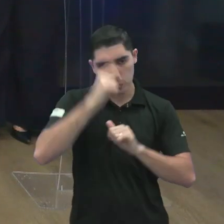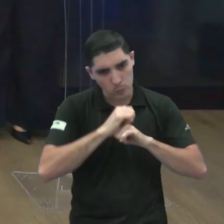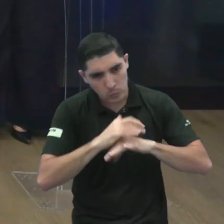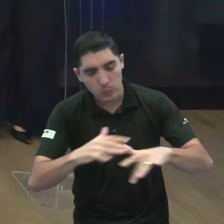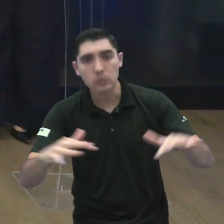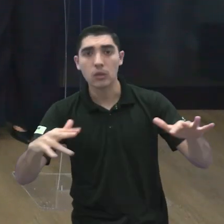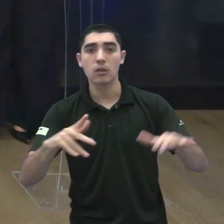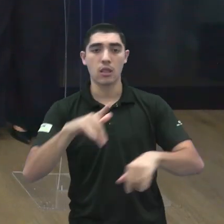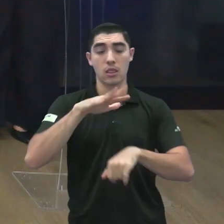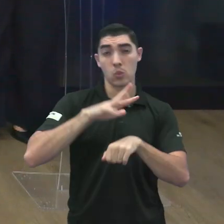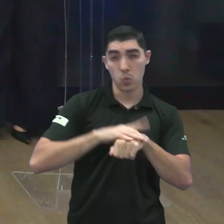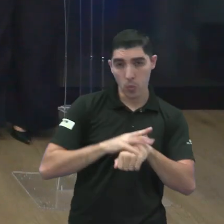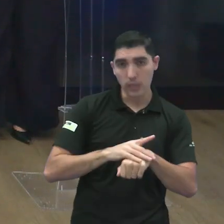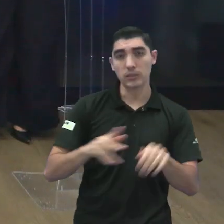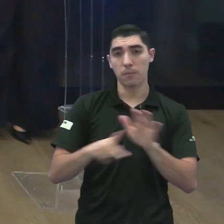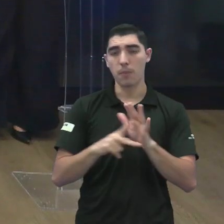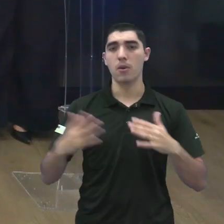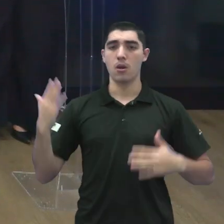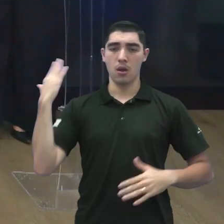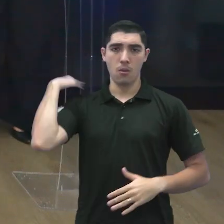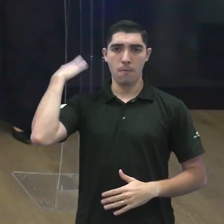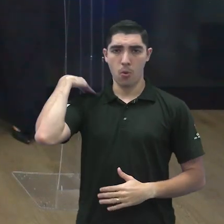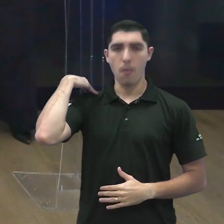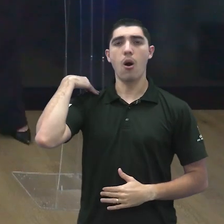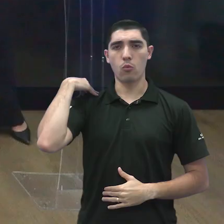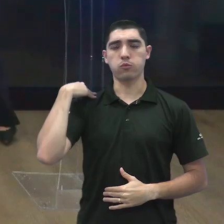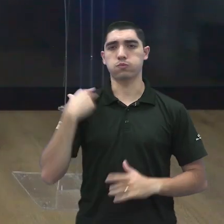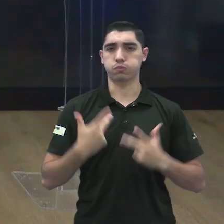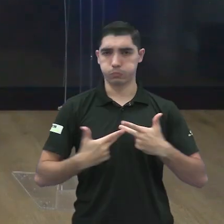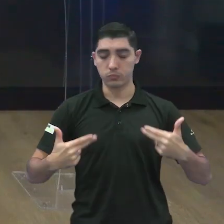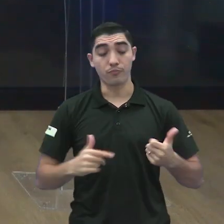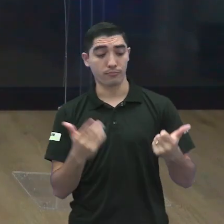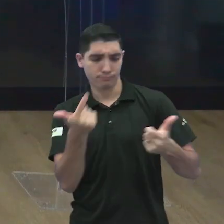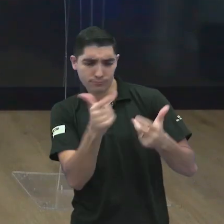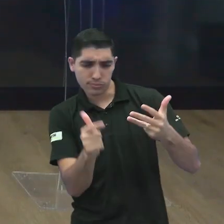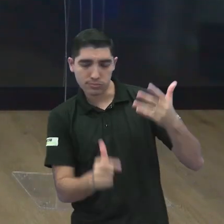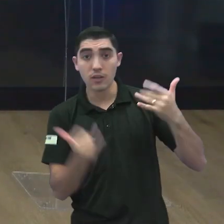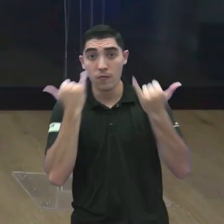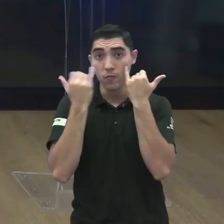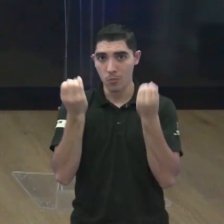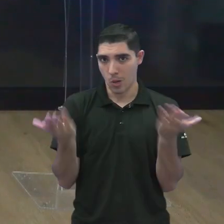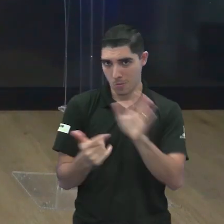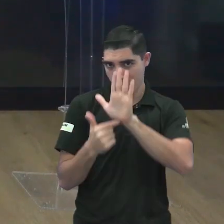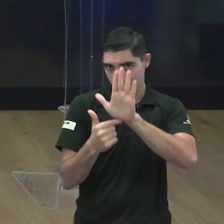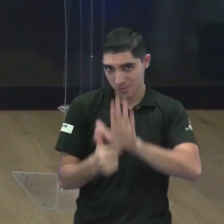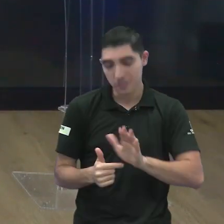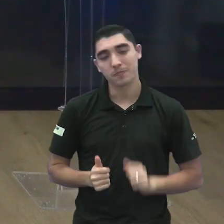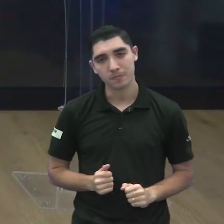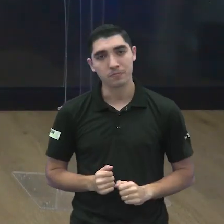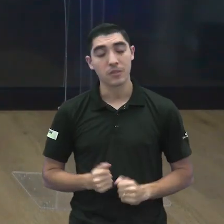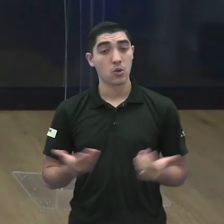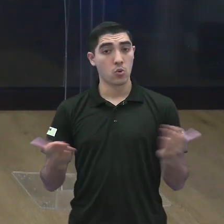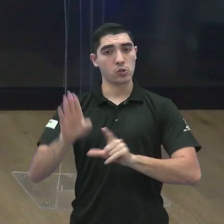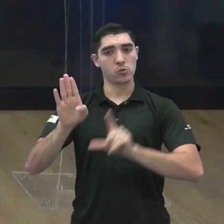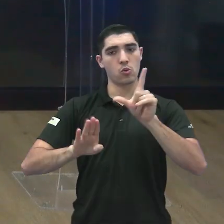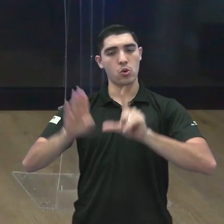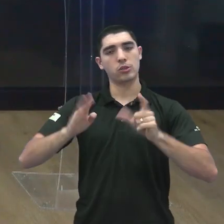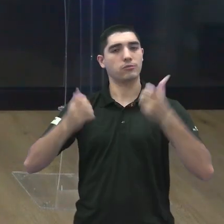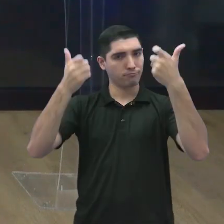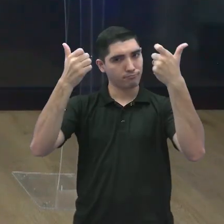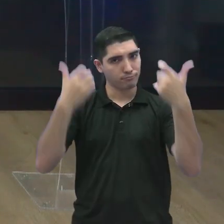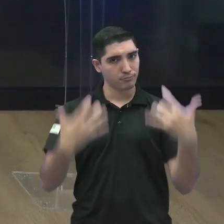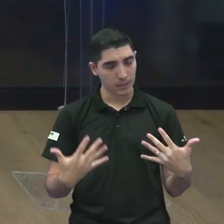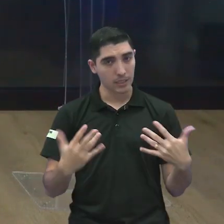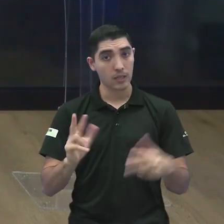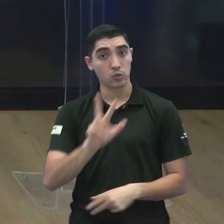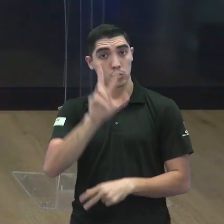de conscientização da fibrose pulmonar. Tudo isso e mais a partir de agora. A gente começa o boletim de hoje